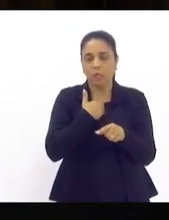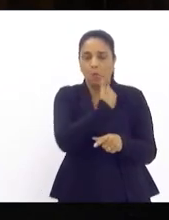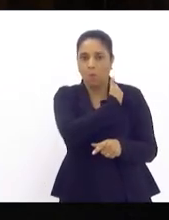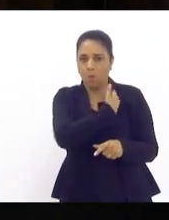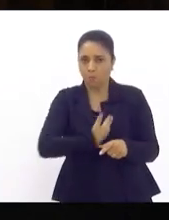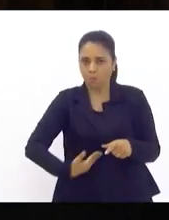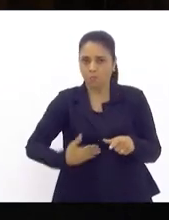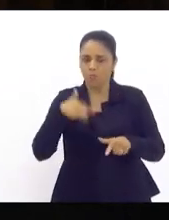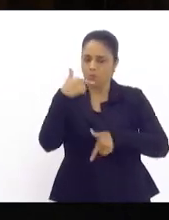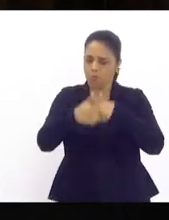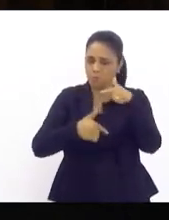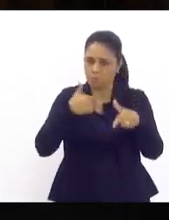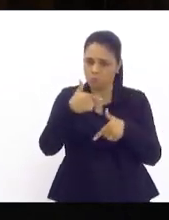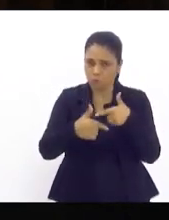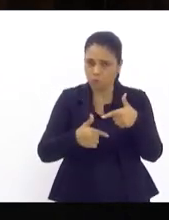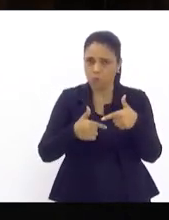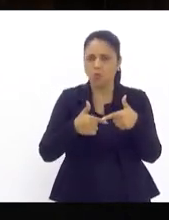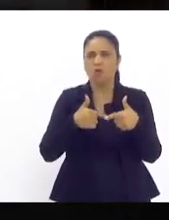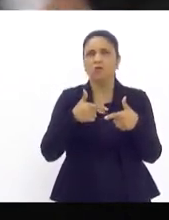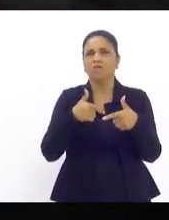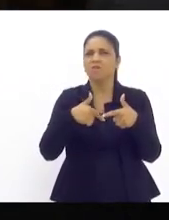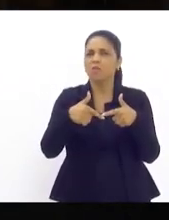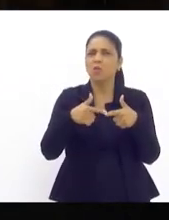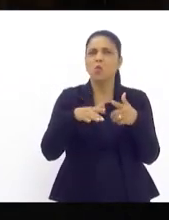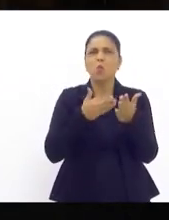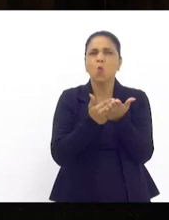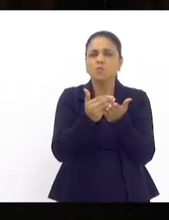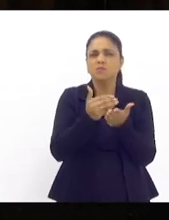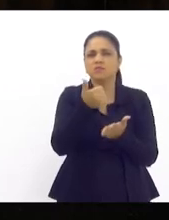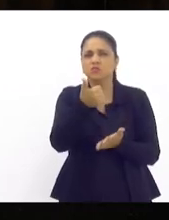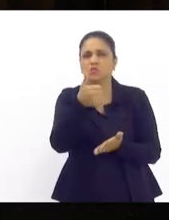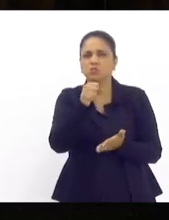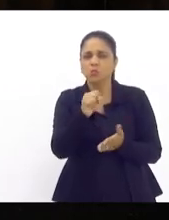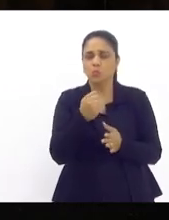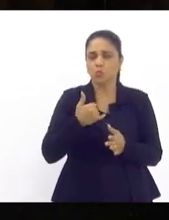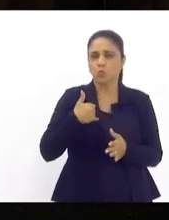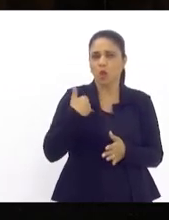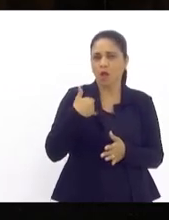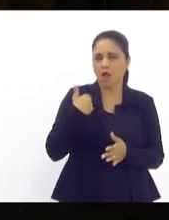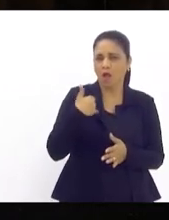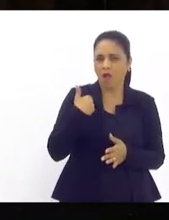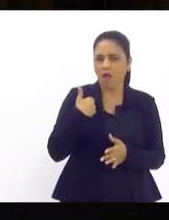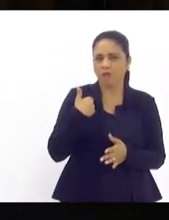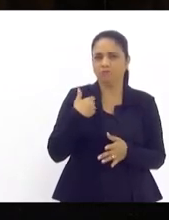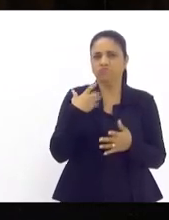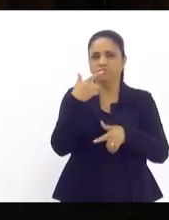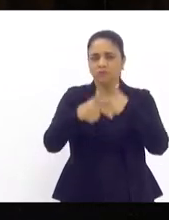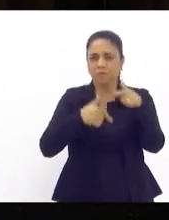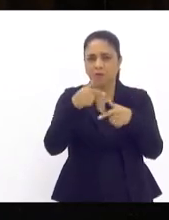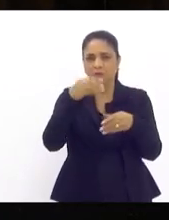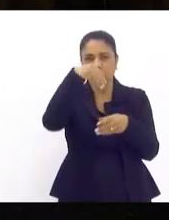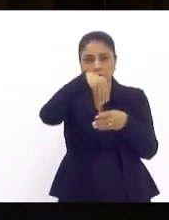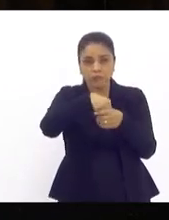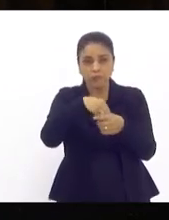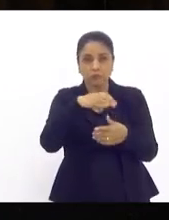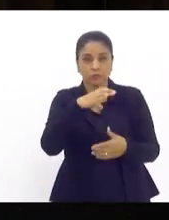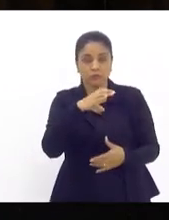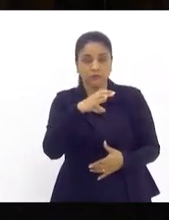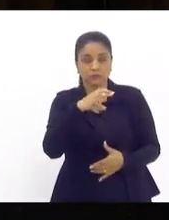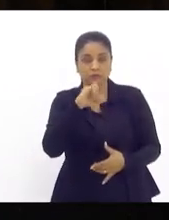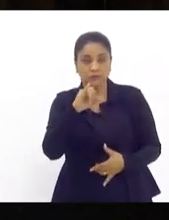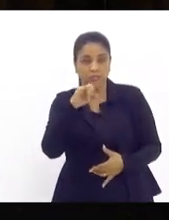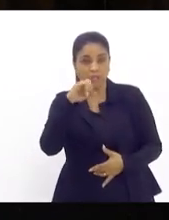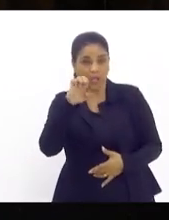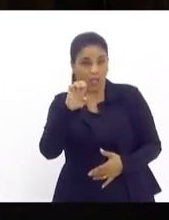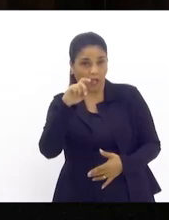vou fazer 29, comecei com 18 anos de idade trabalhando em CIEP, a educação sempre foi muito desvalorizada e nesse